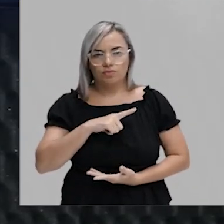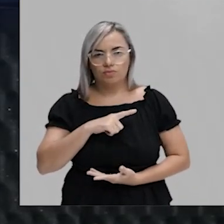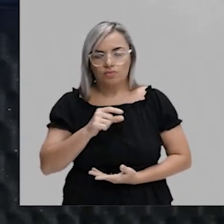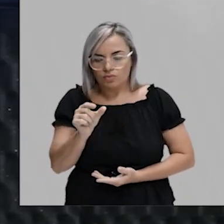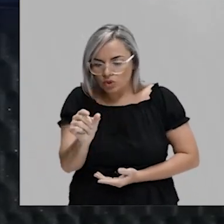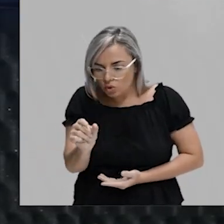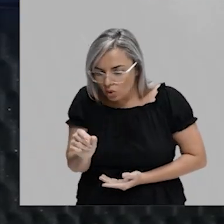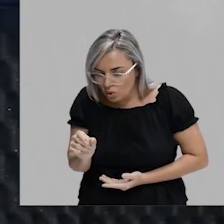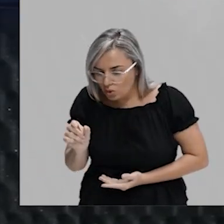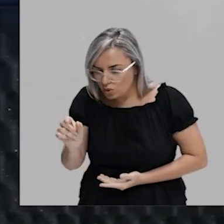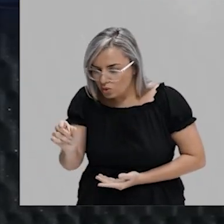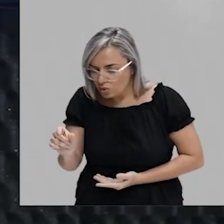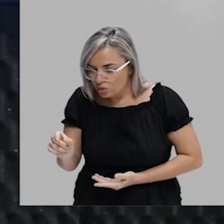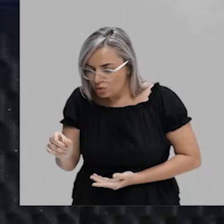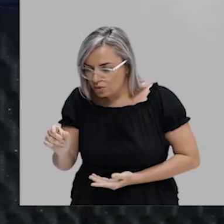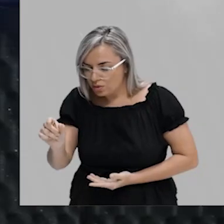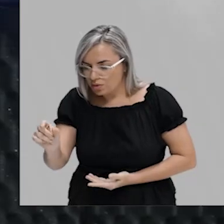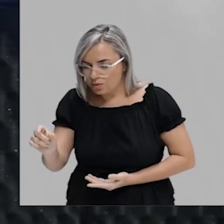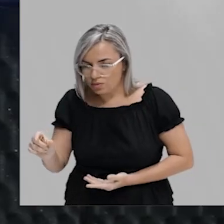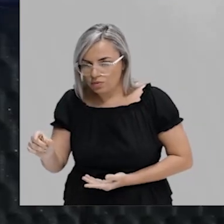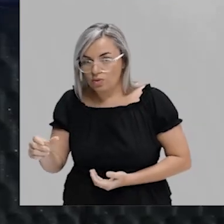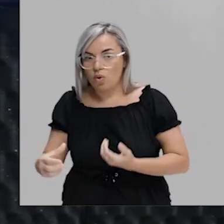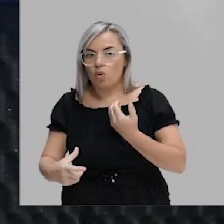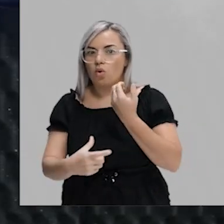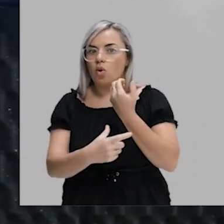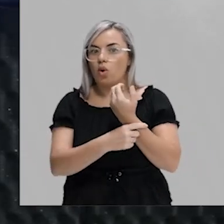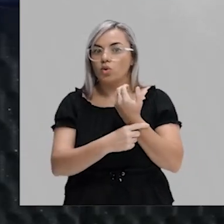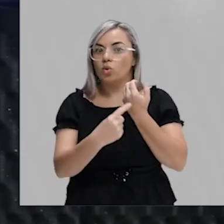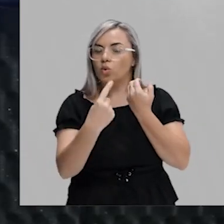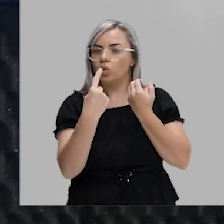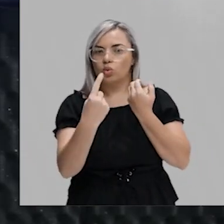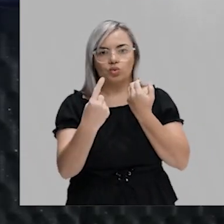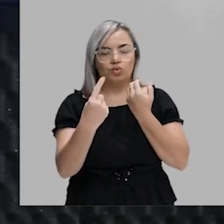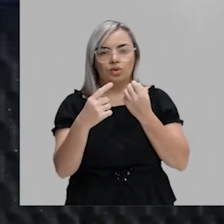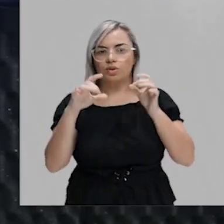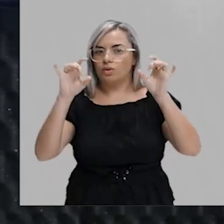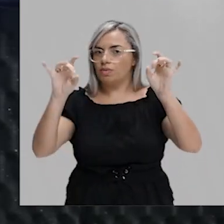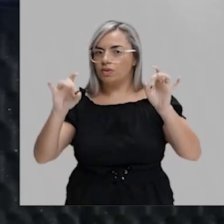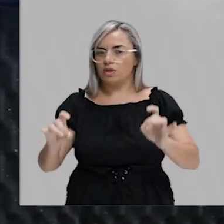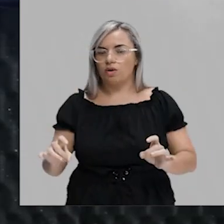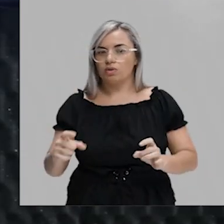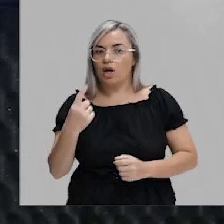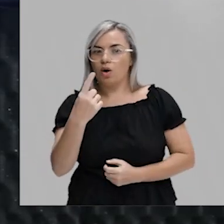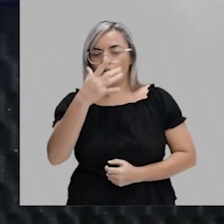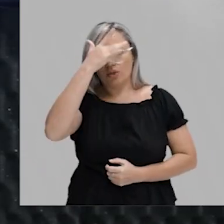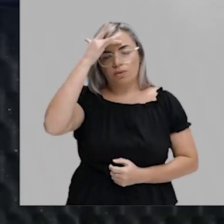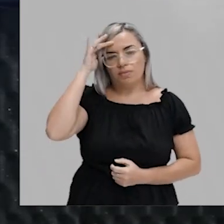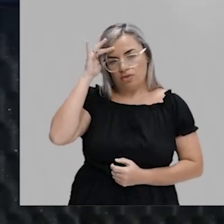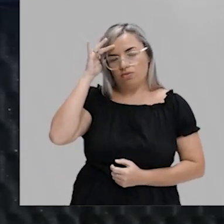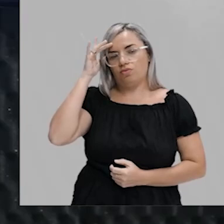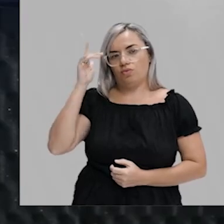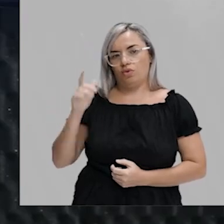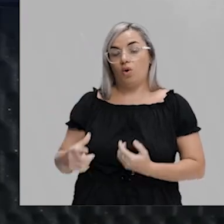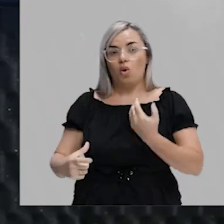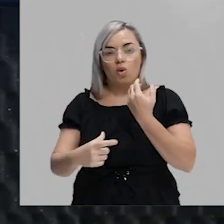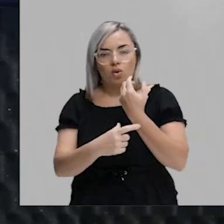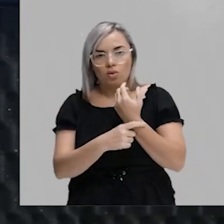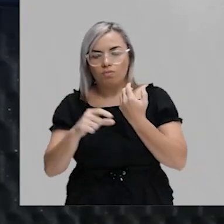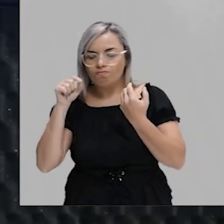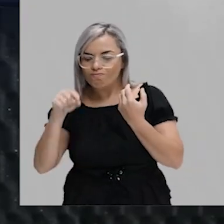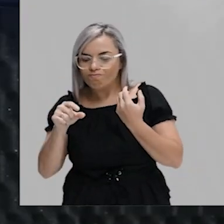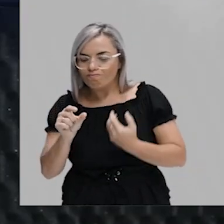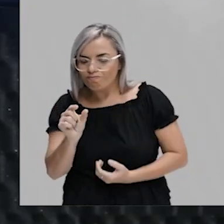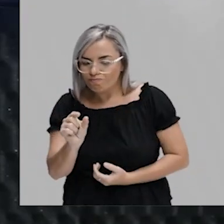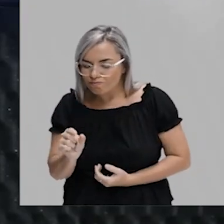barras do indivíduo. Esse código de barras ele é único, tá? E por ser único, a gente consegue distinguir,